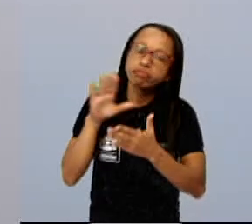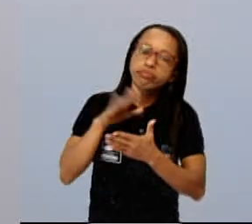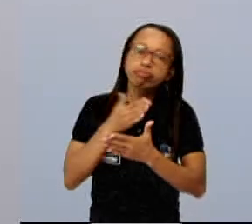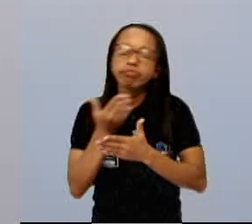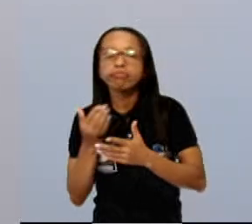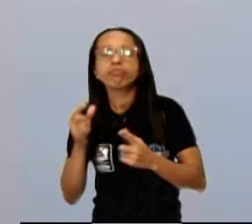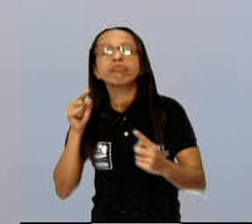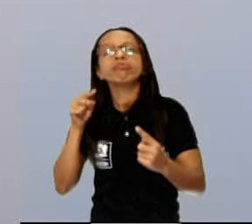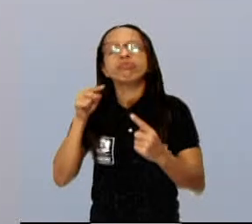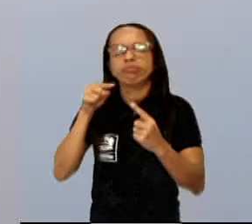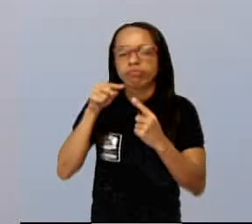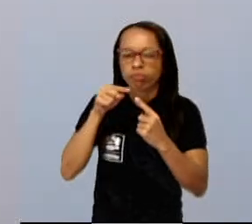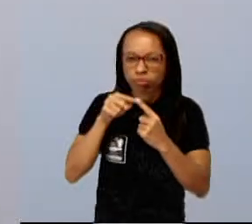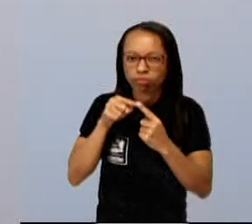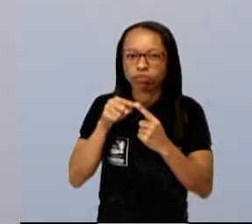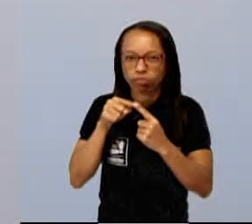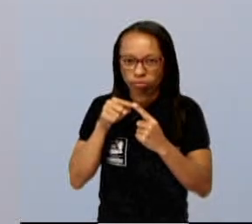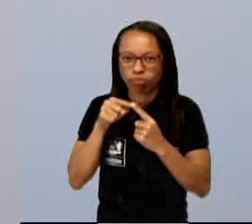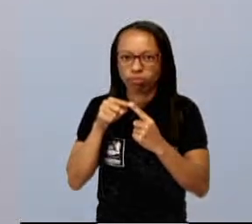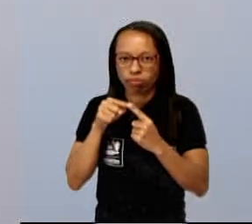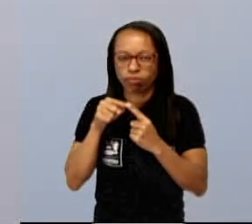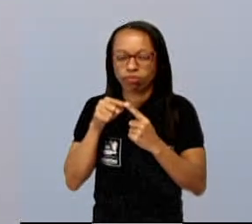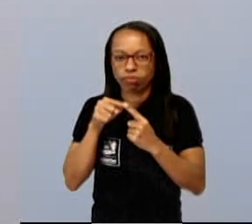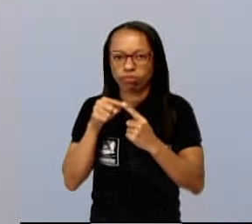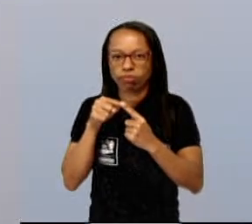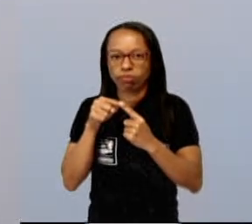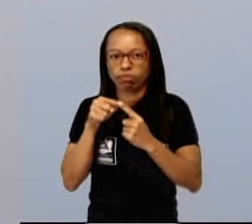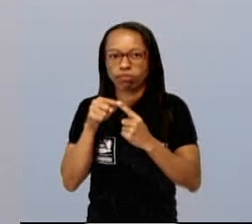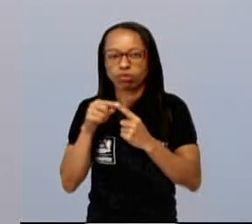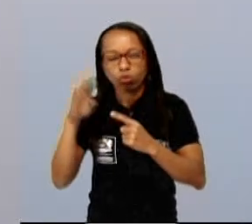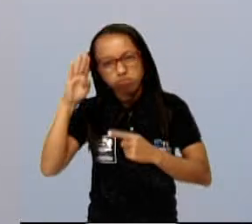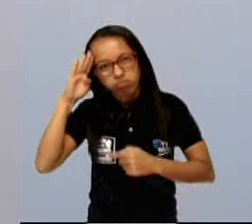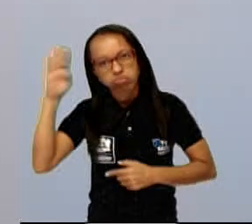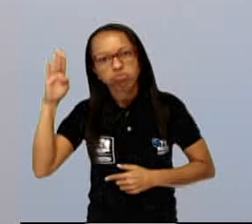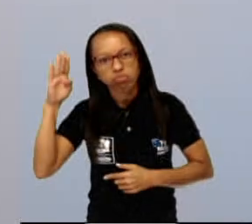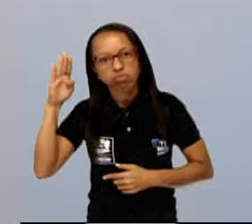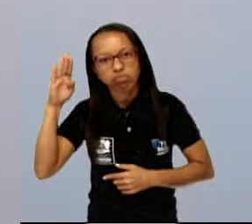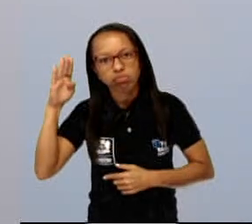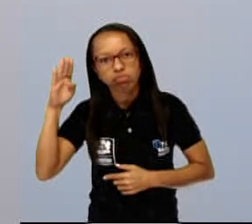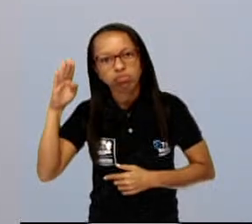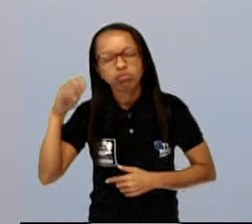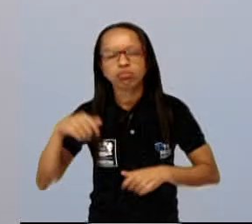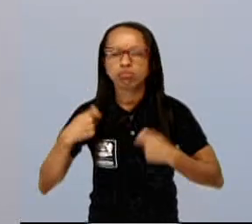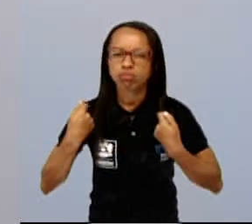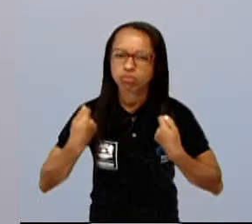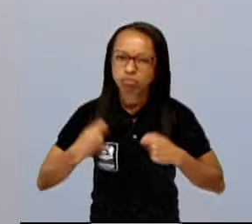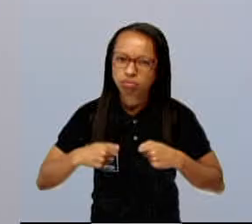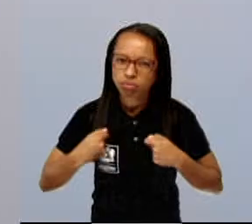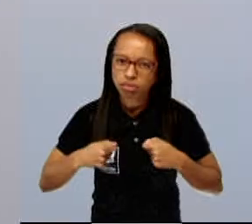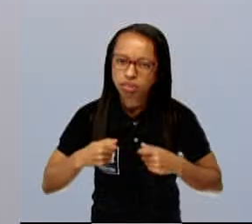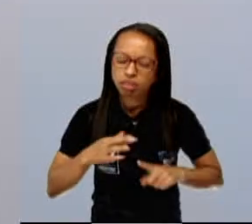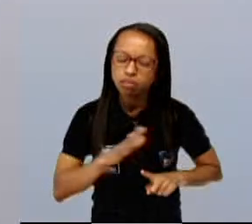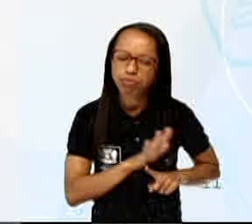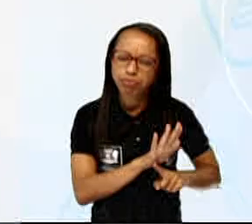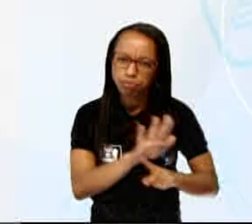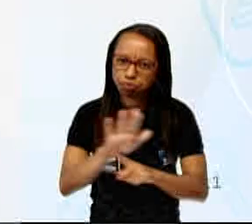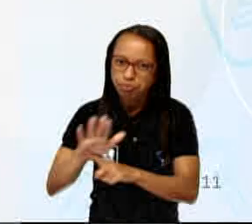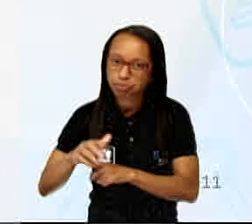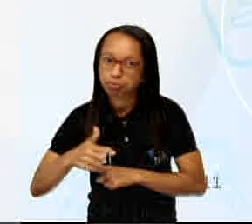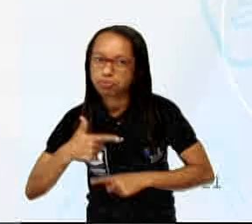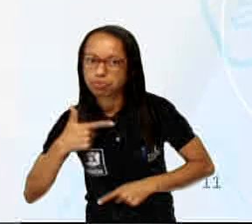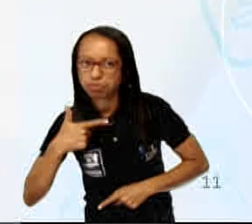principais de uma finalidade para esse gênero, precisamos destacar dois, tá? Vamos rapidamente